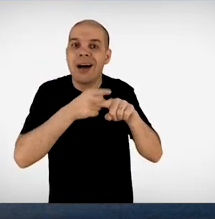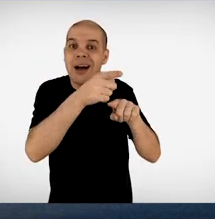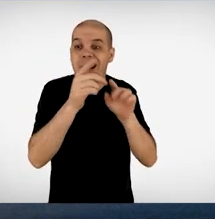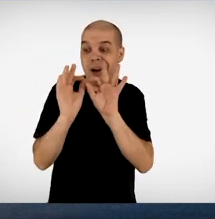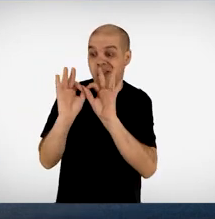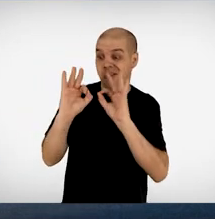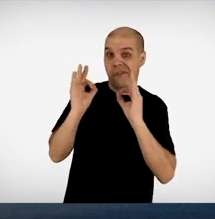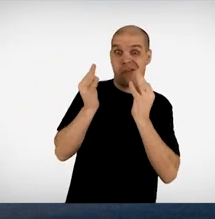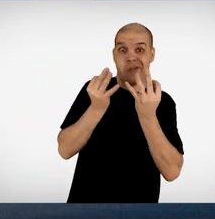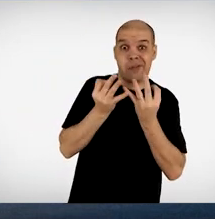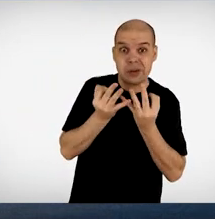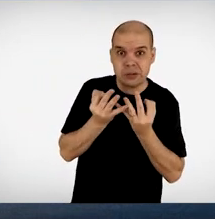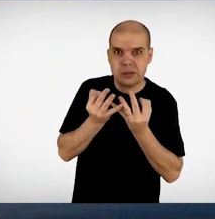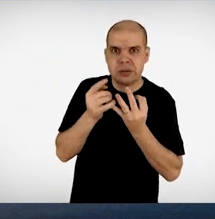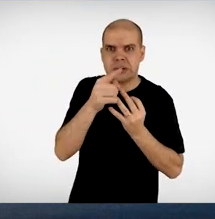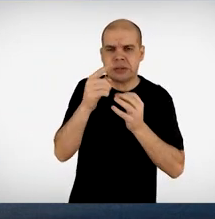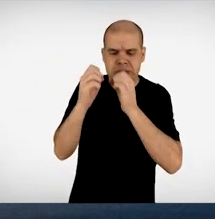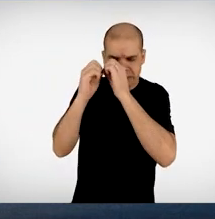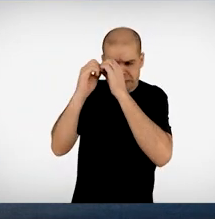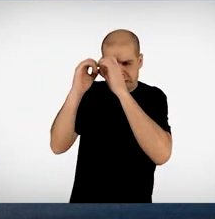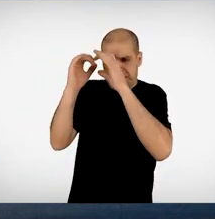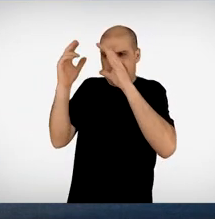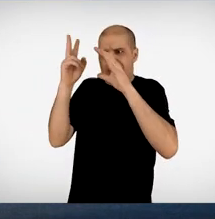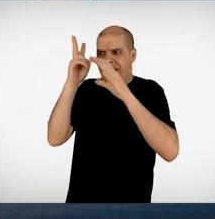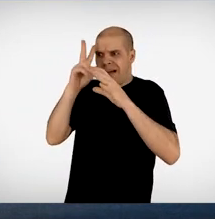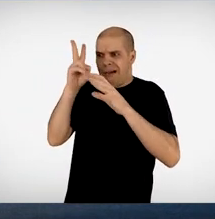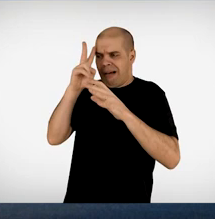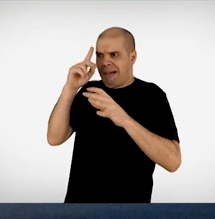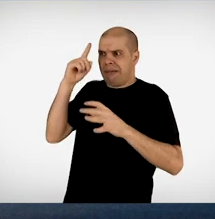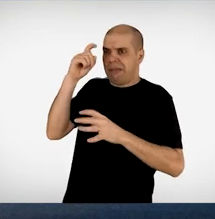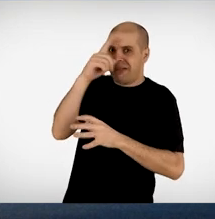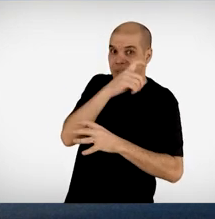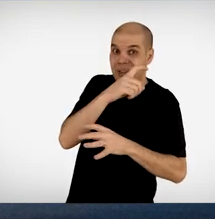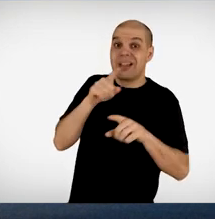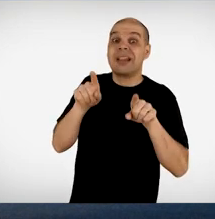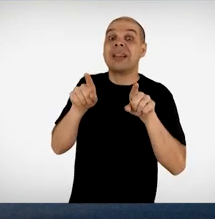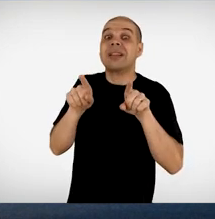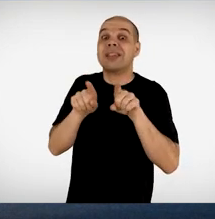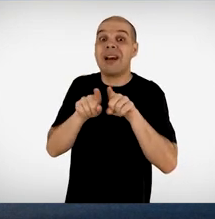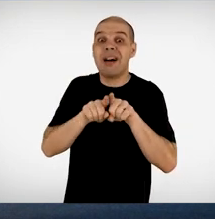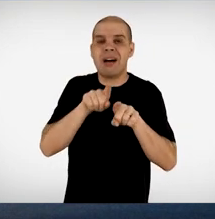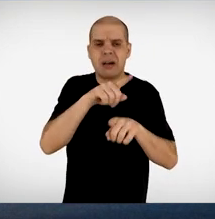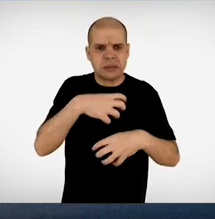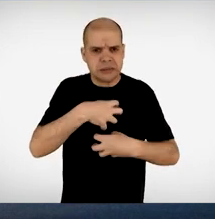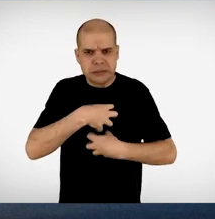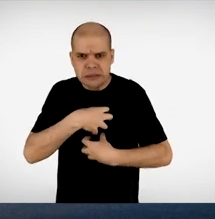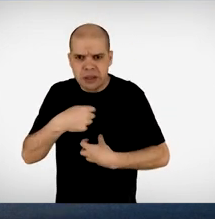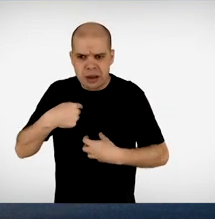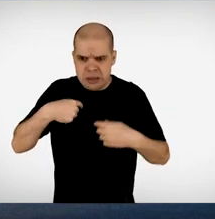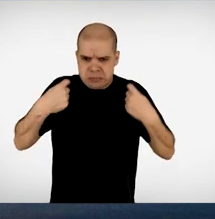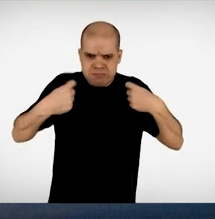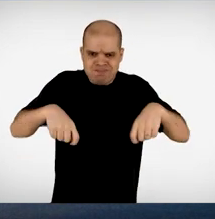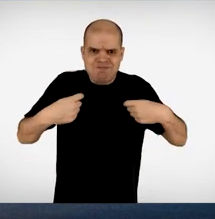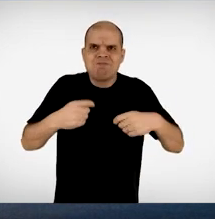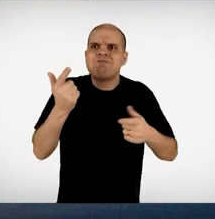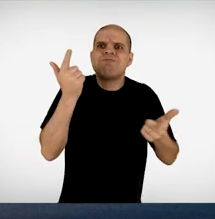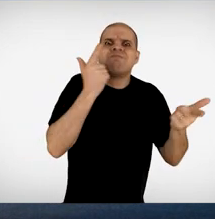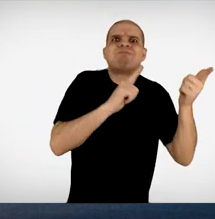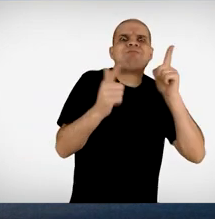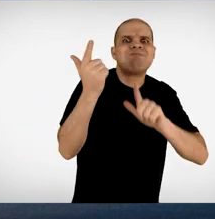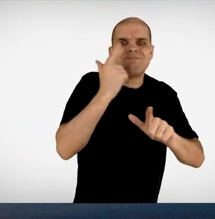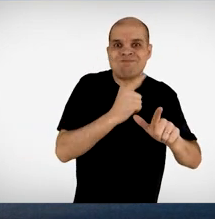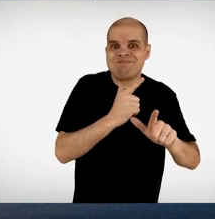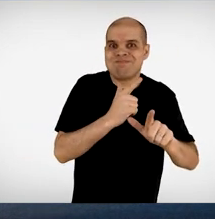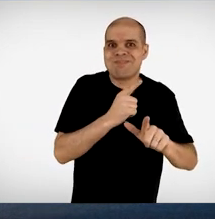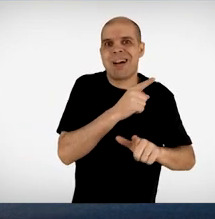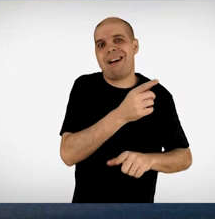familiares, luta com dramas morais, faz escolhas complexas e sente muito medo de errar. Durante a